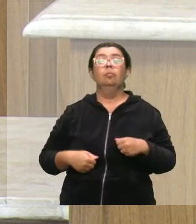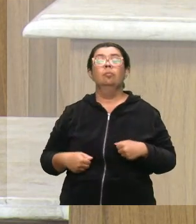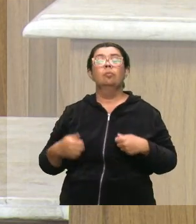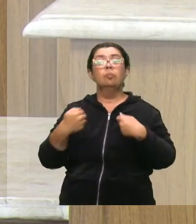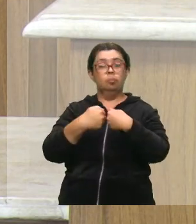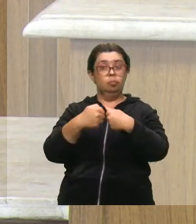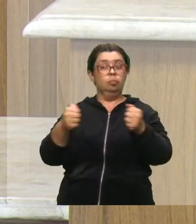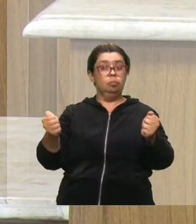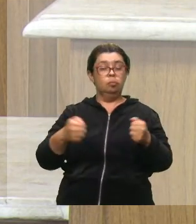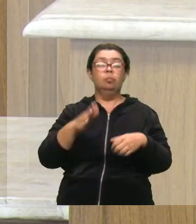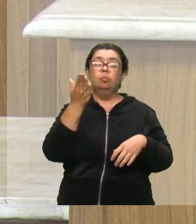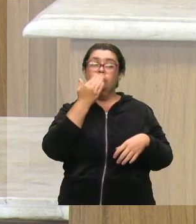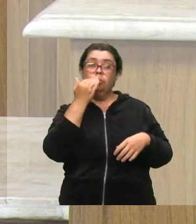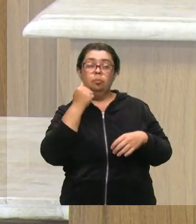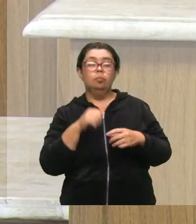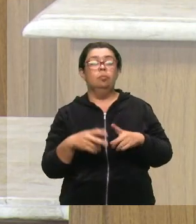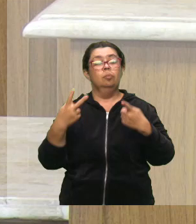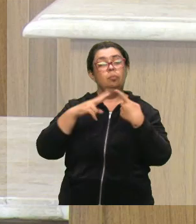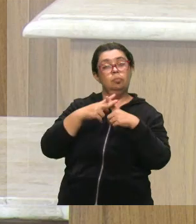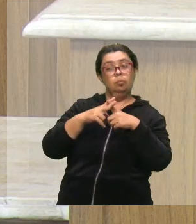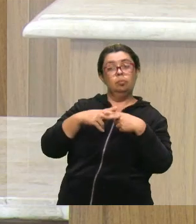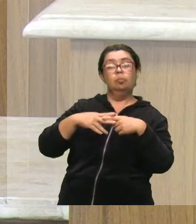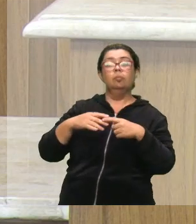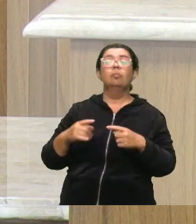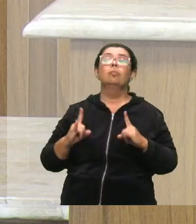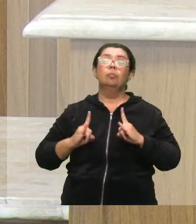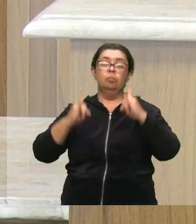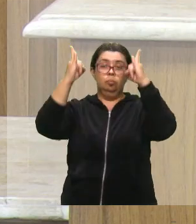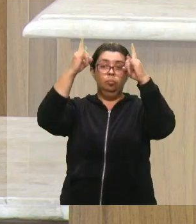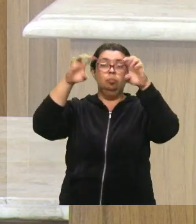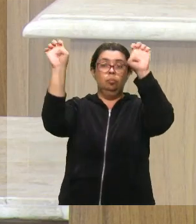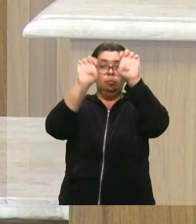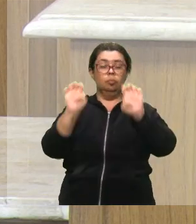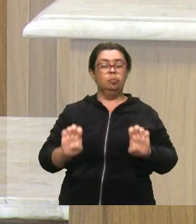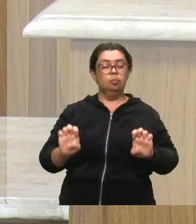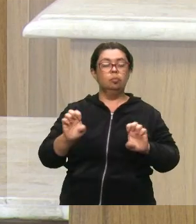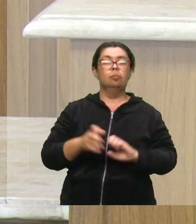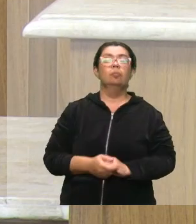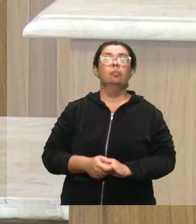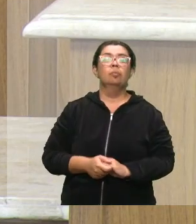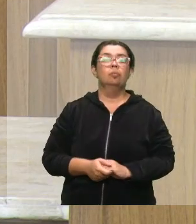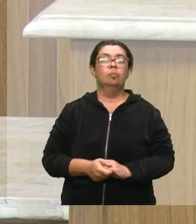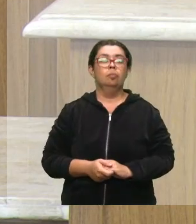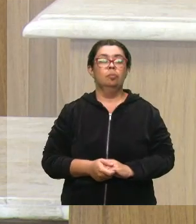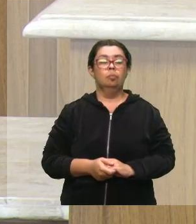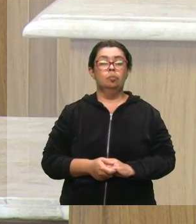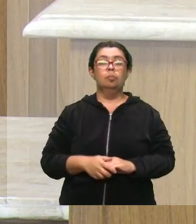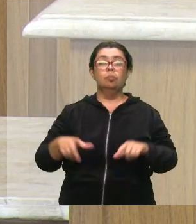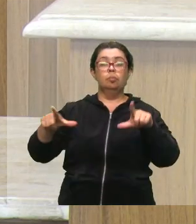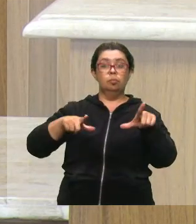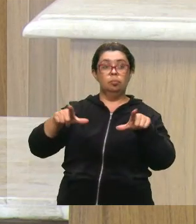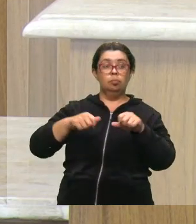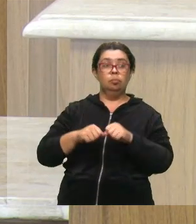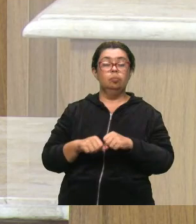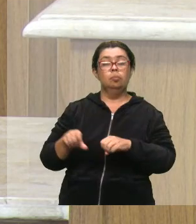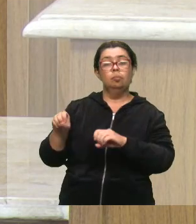alimentação, manutenção dos prédios, infraestrutura, condições de trabalho, engloba ensino